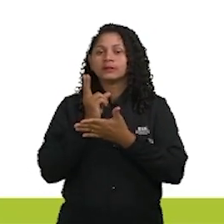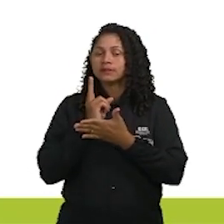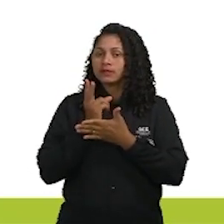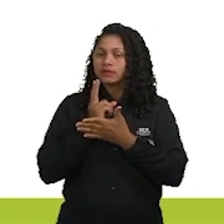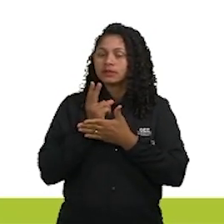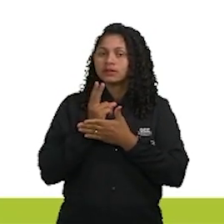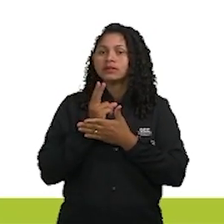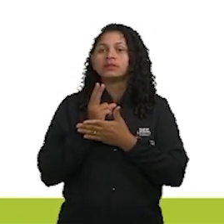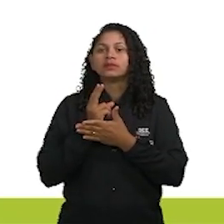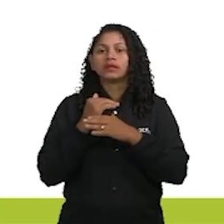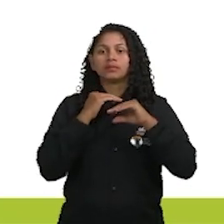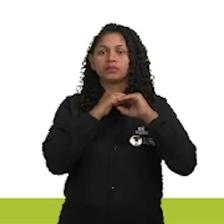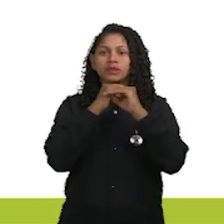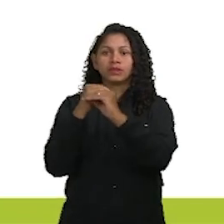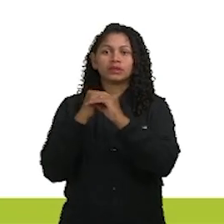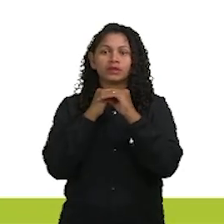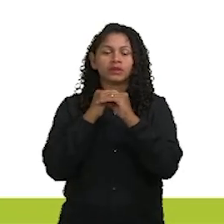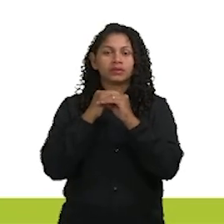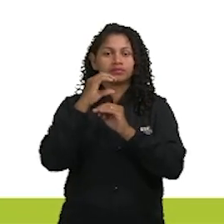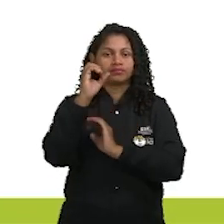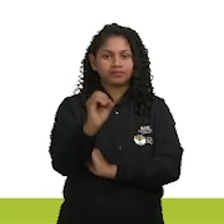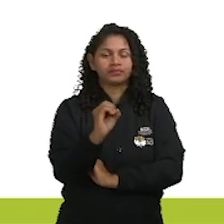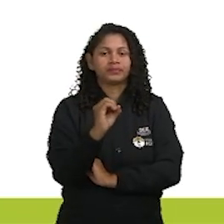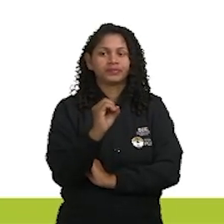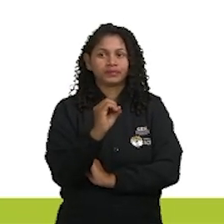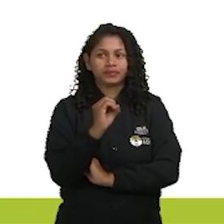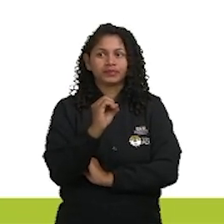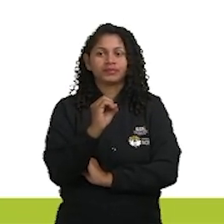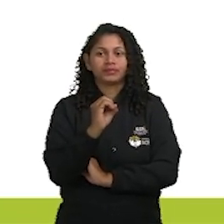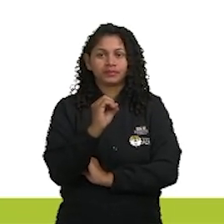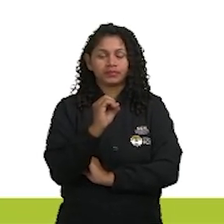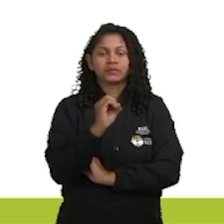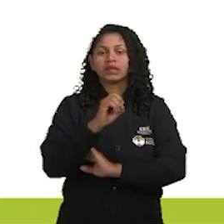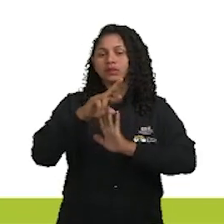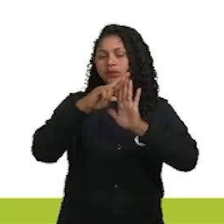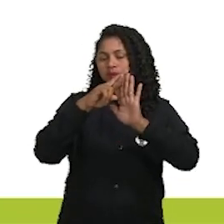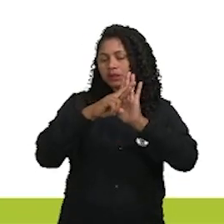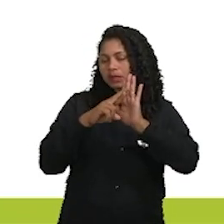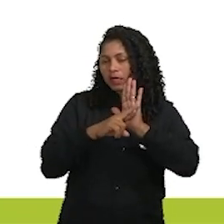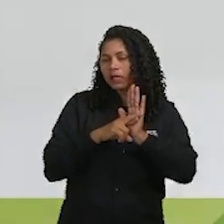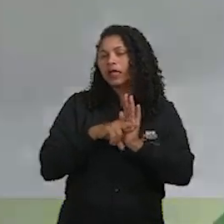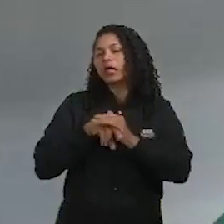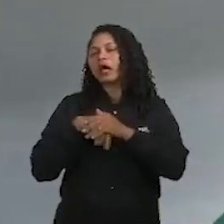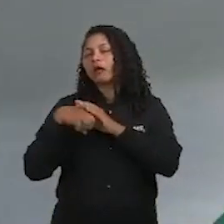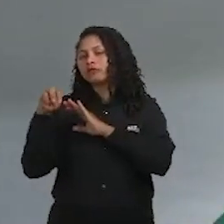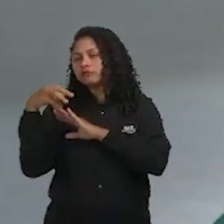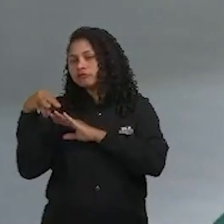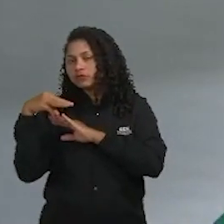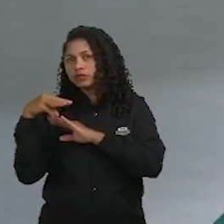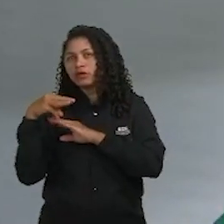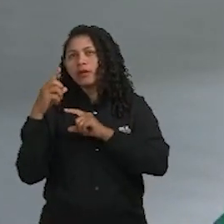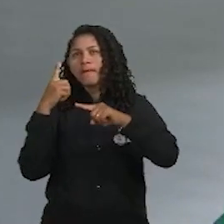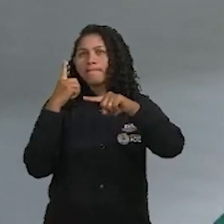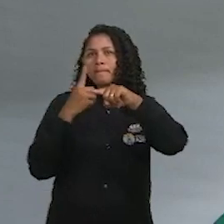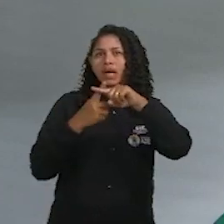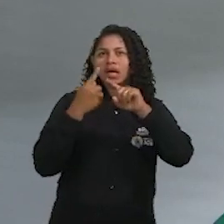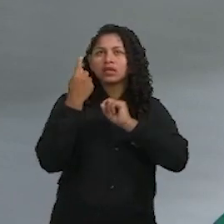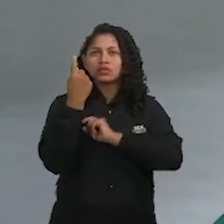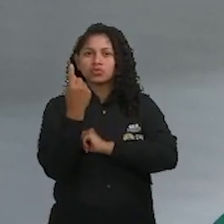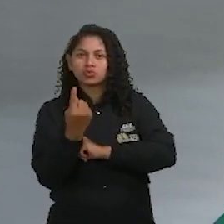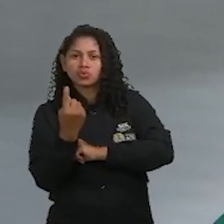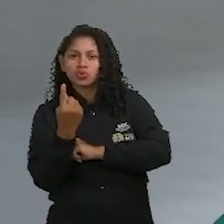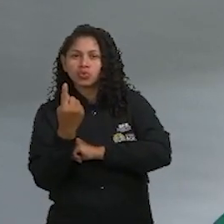a 0. Então, é aquela regrinha matemática, né? Se eu tiver mais 1 com menos